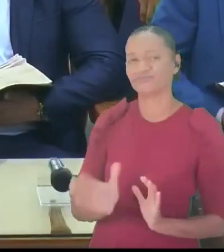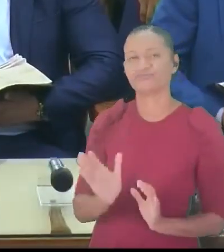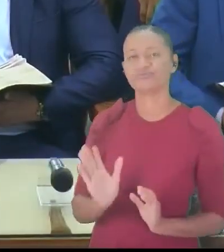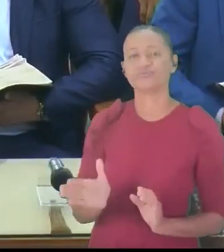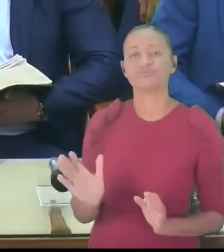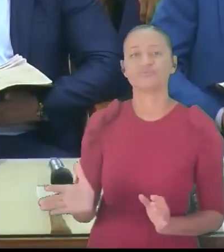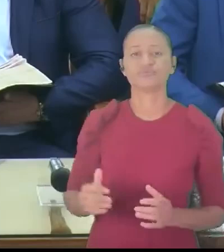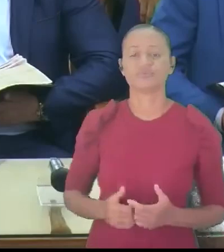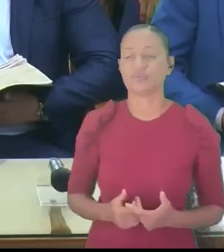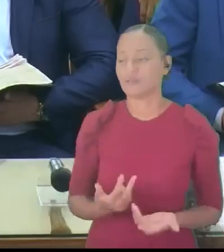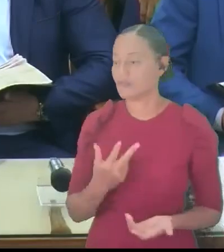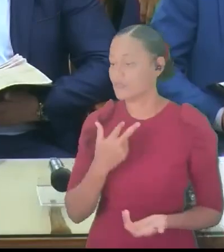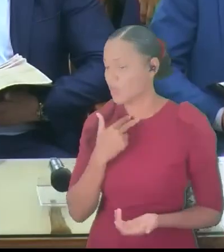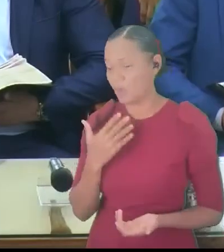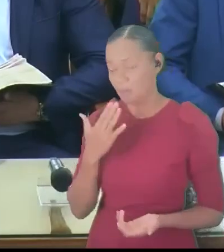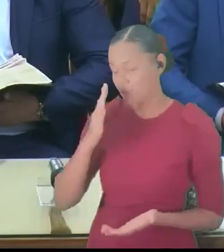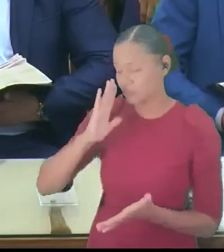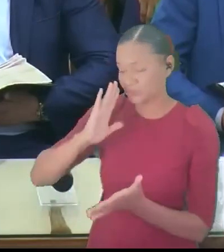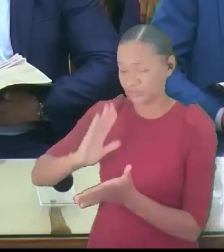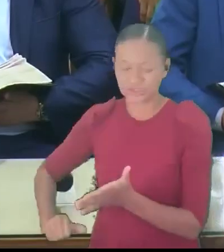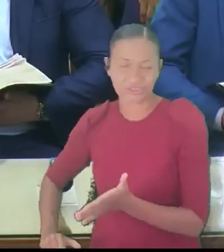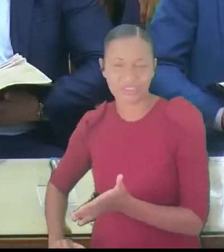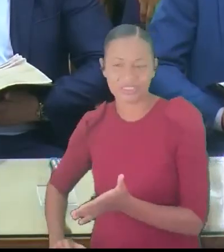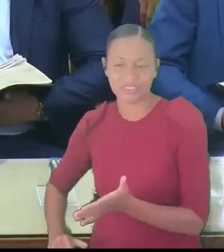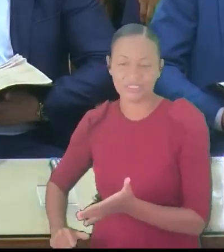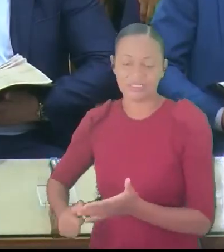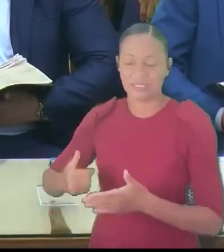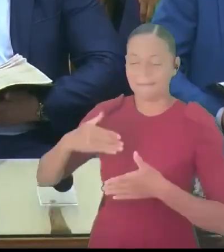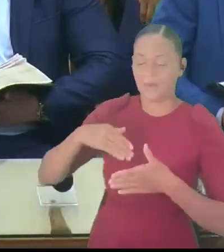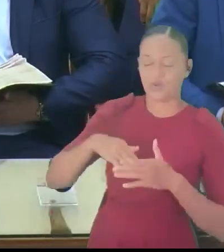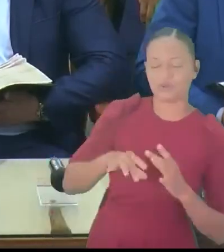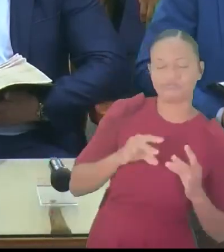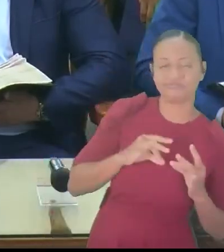Nem posso jogar fora e nem posso guardar.